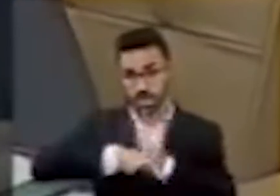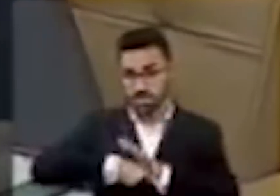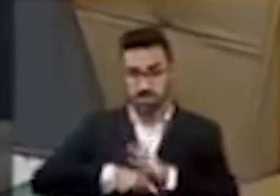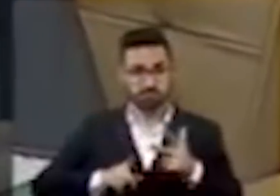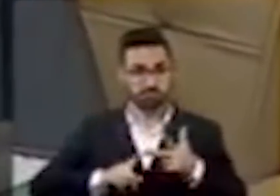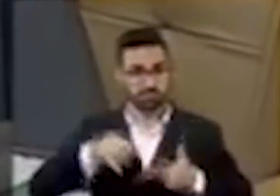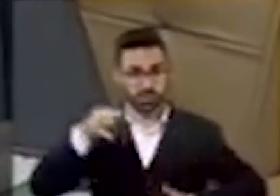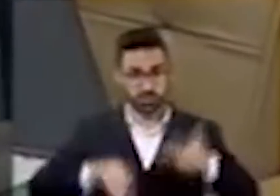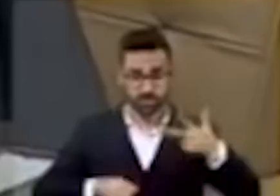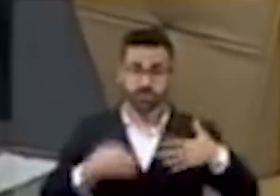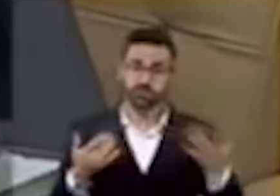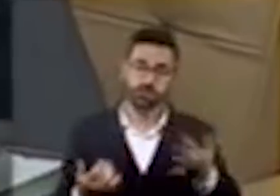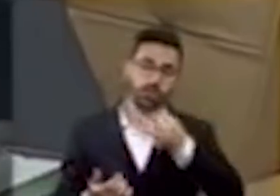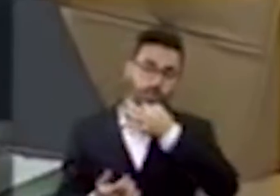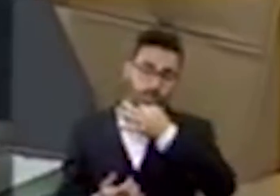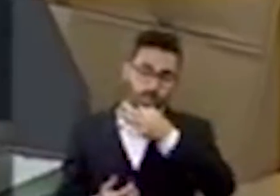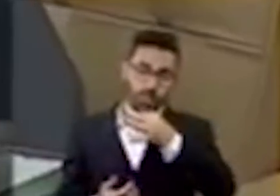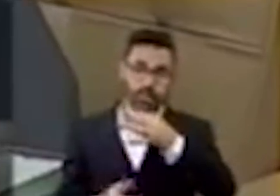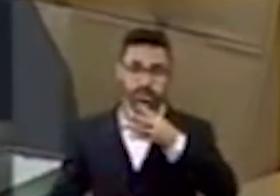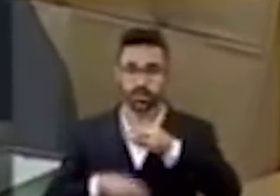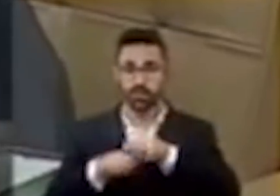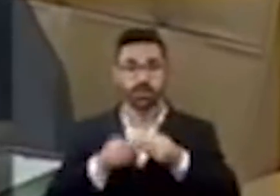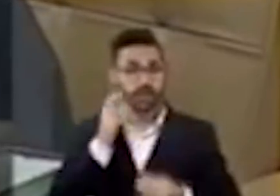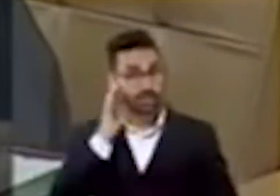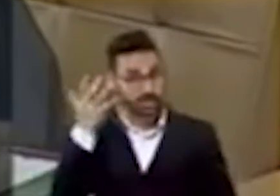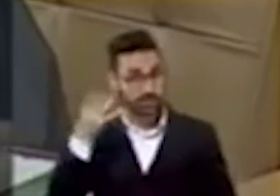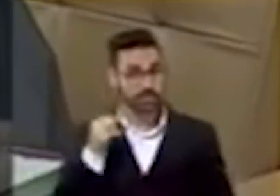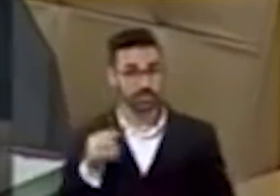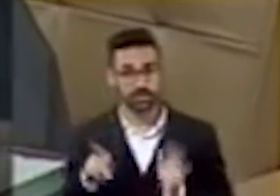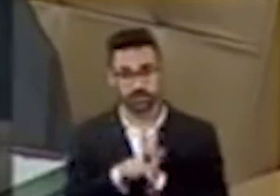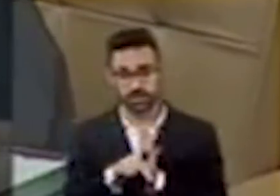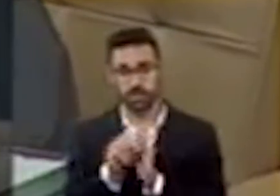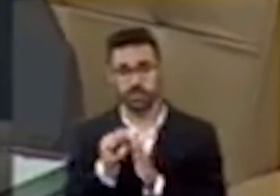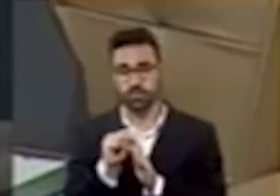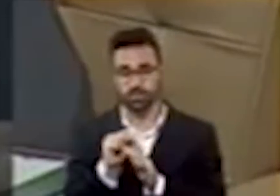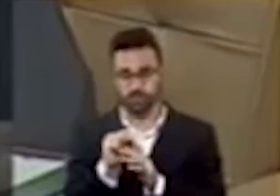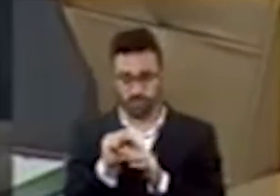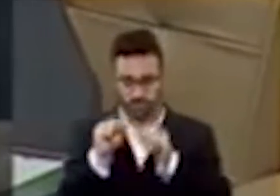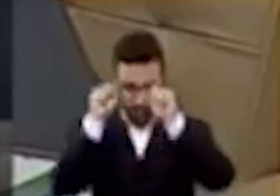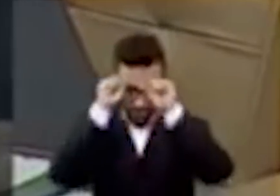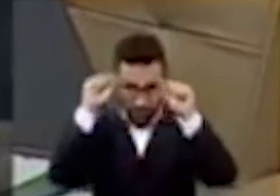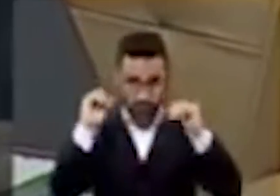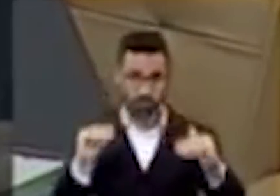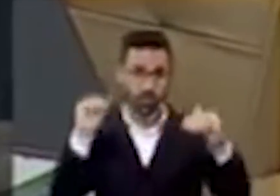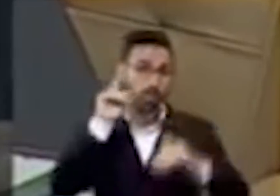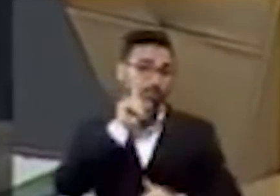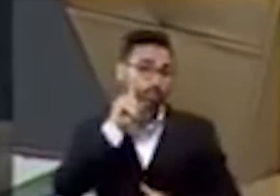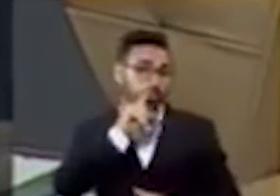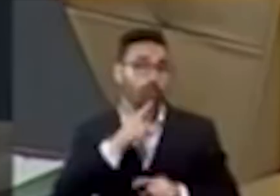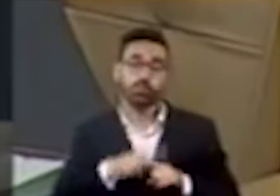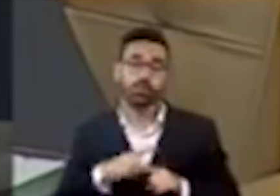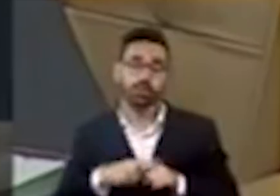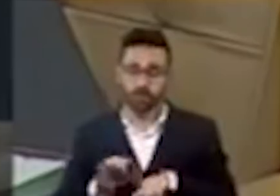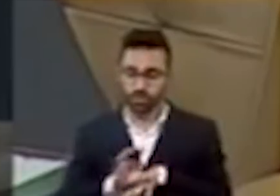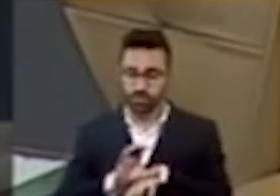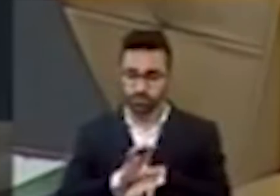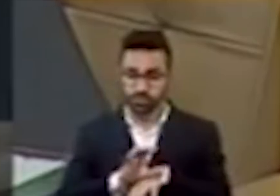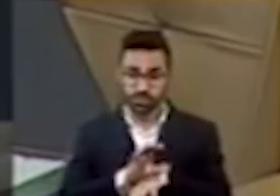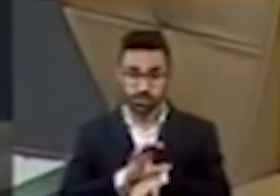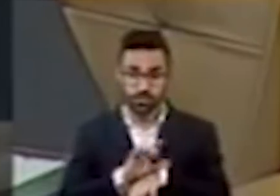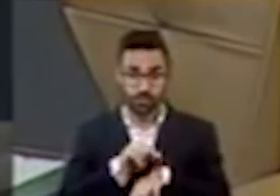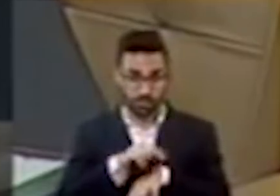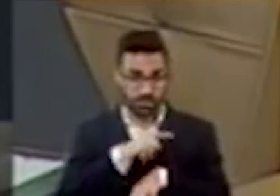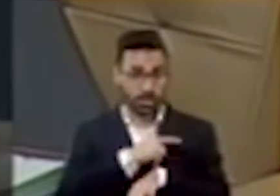Judiciário, o argumento subjacente da decisão unânime da Suprema Corte Americana, no sentido de que a Constituição, ao pensar